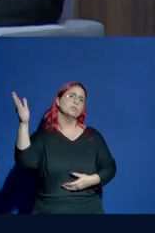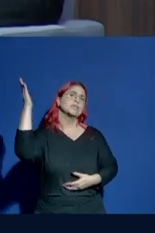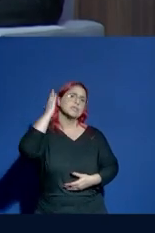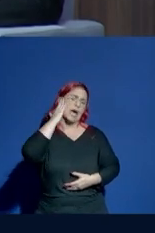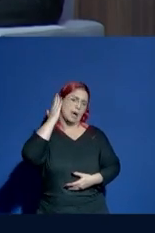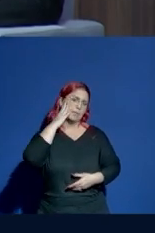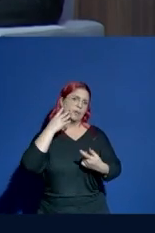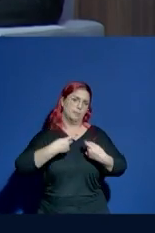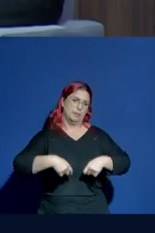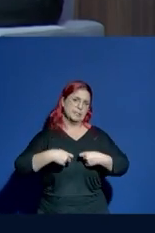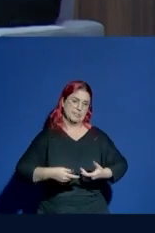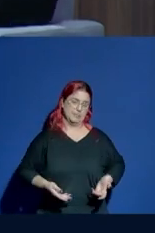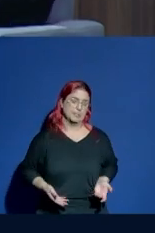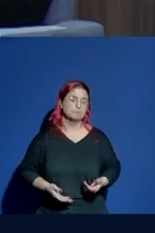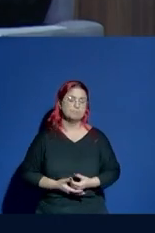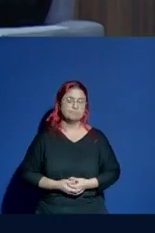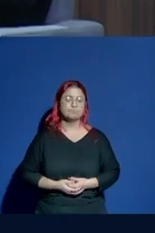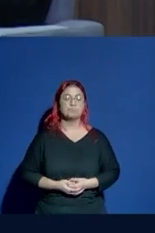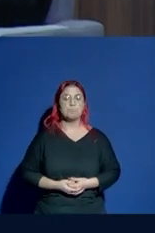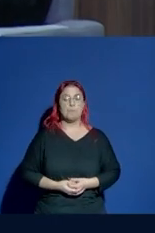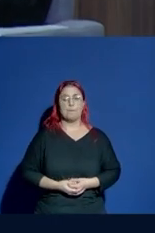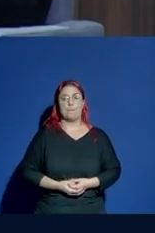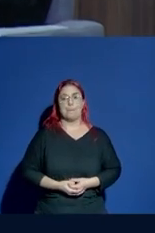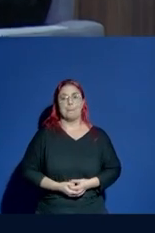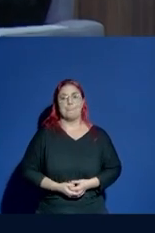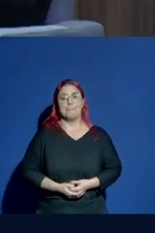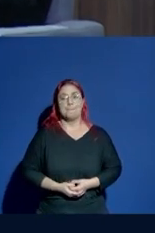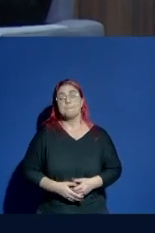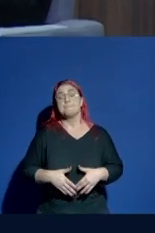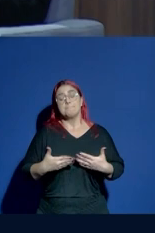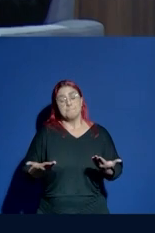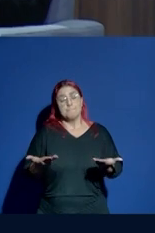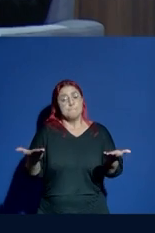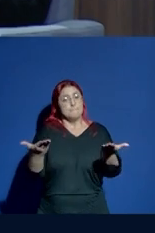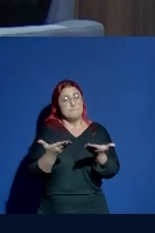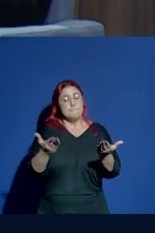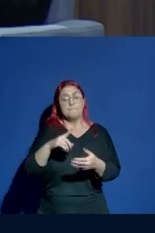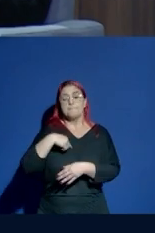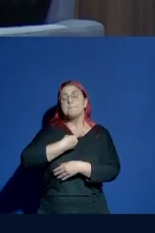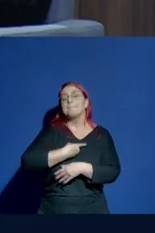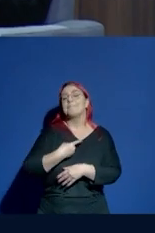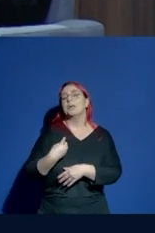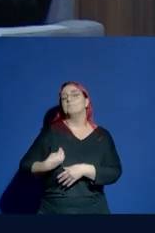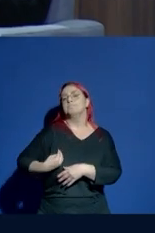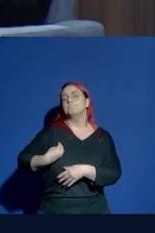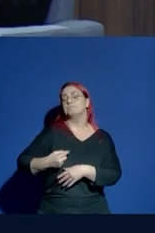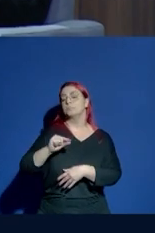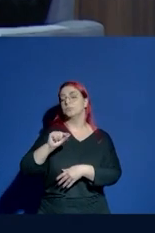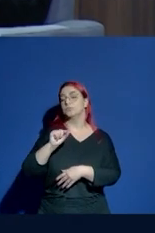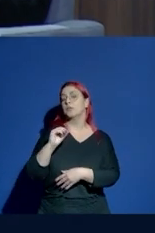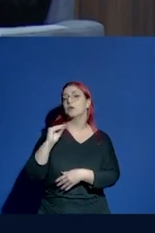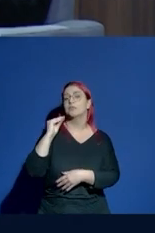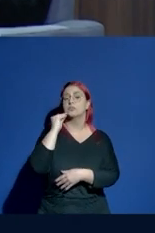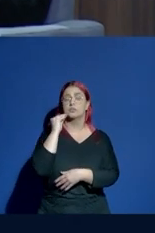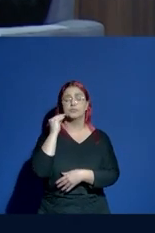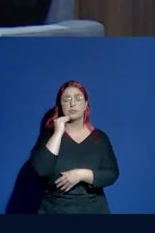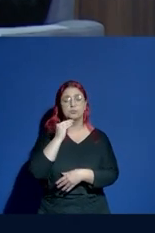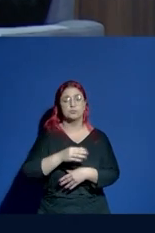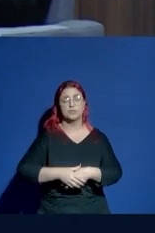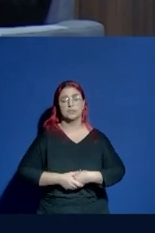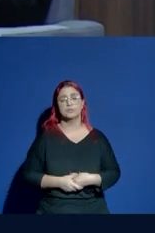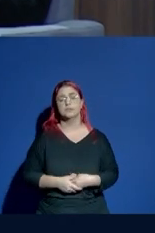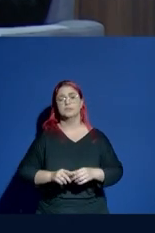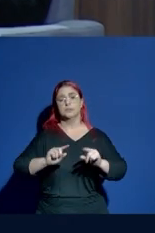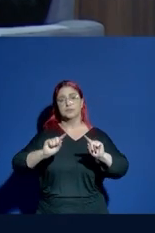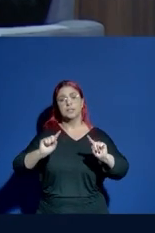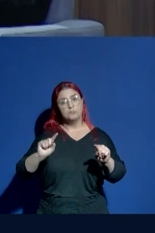disso acontecer então eu acho que é um nós estamos vivendo um ambiente de muitas oportunidades o